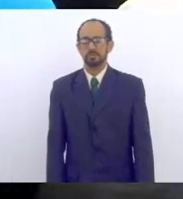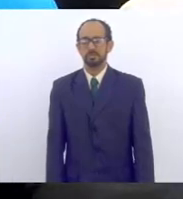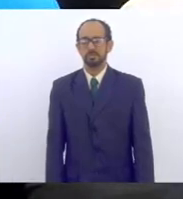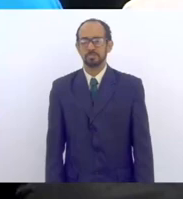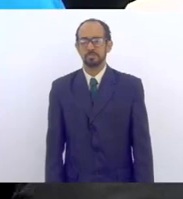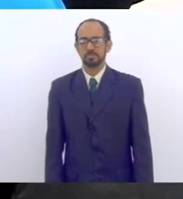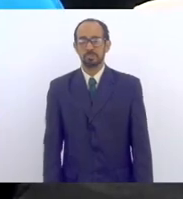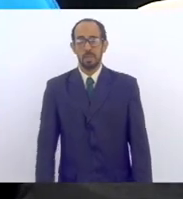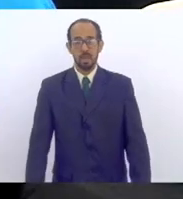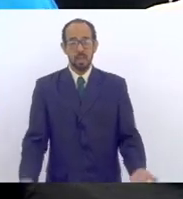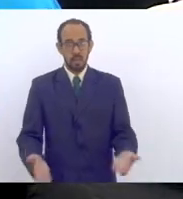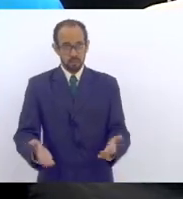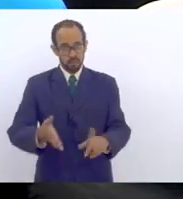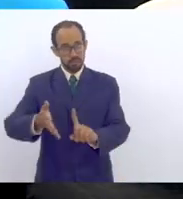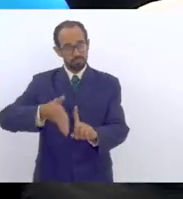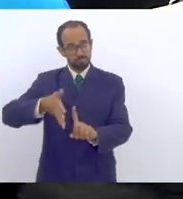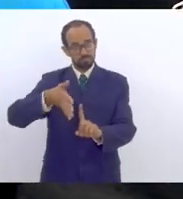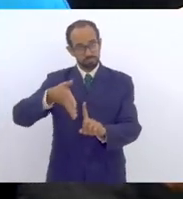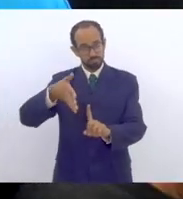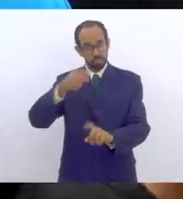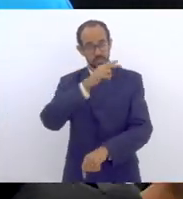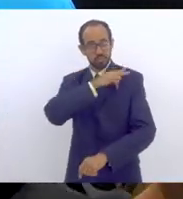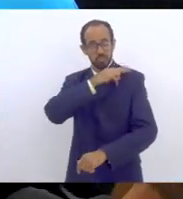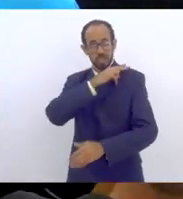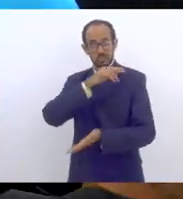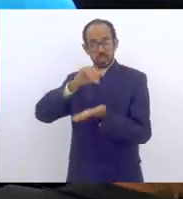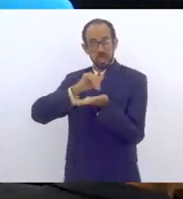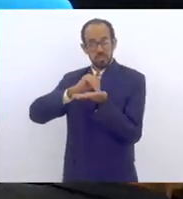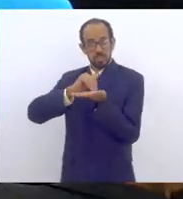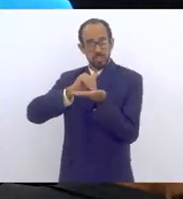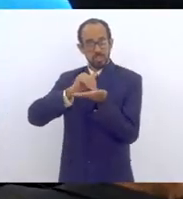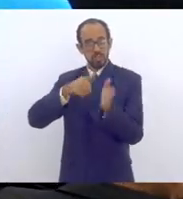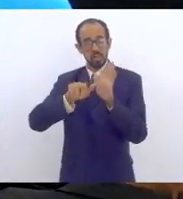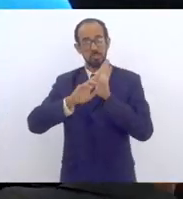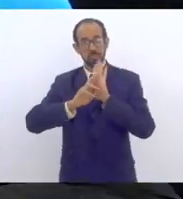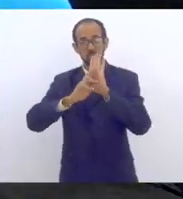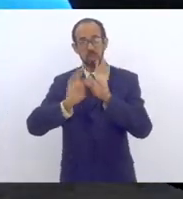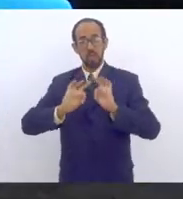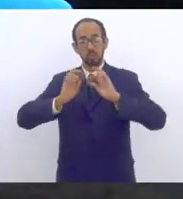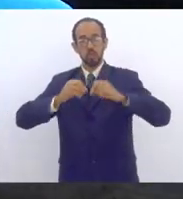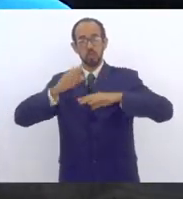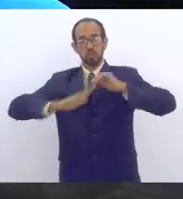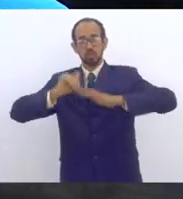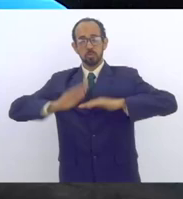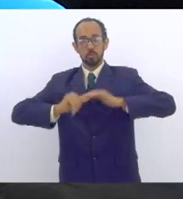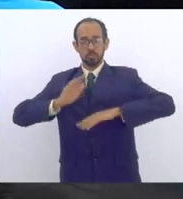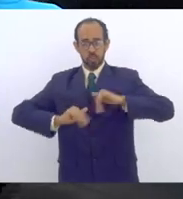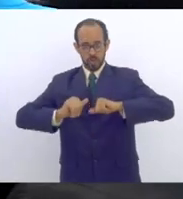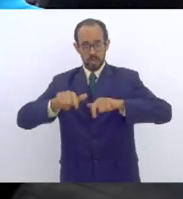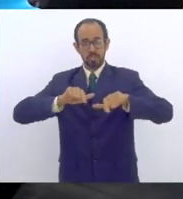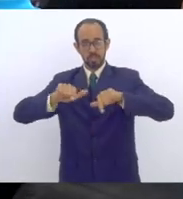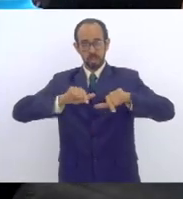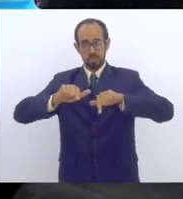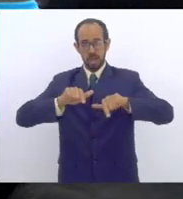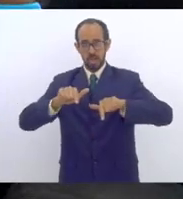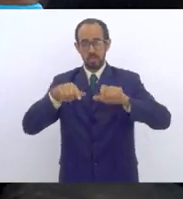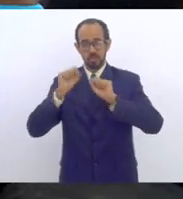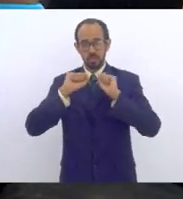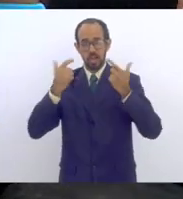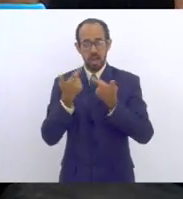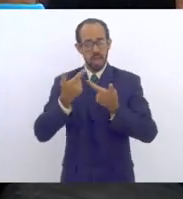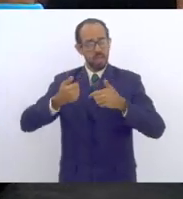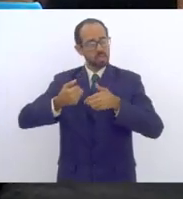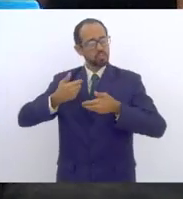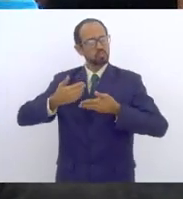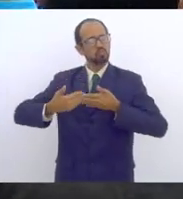passa aqui a palavra para o nosso chefe de gabinete representando todos os nossos profissionais que trabalham conosco ao longo desse